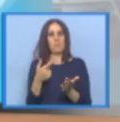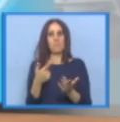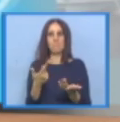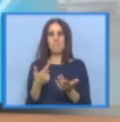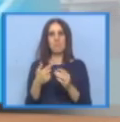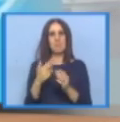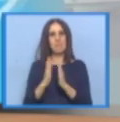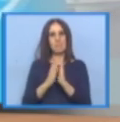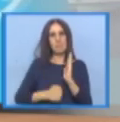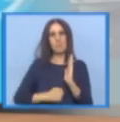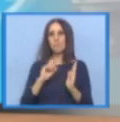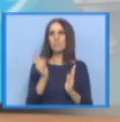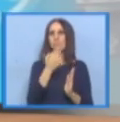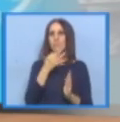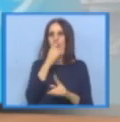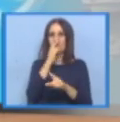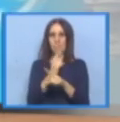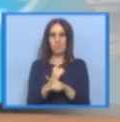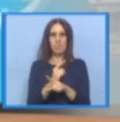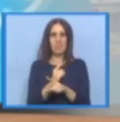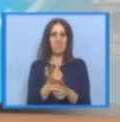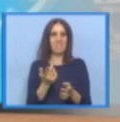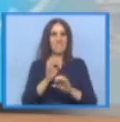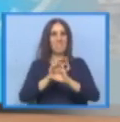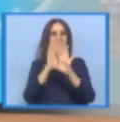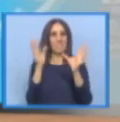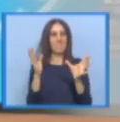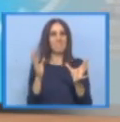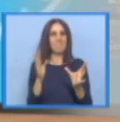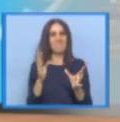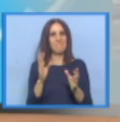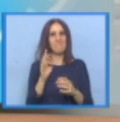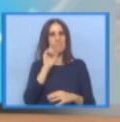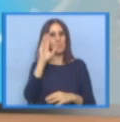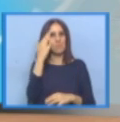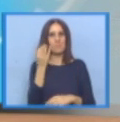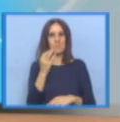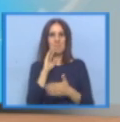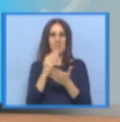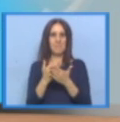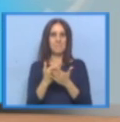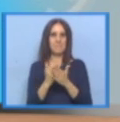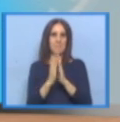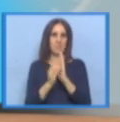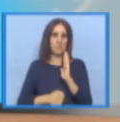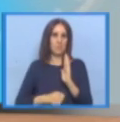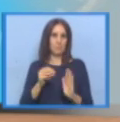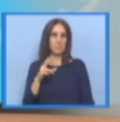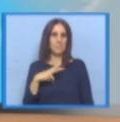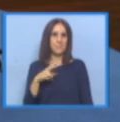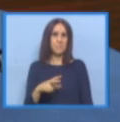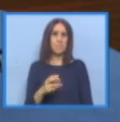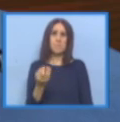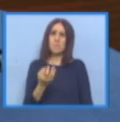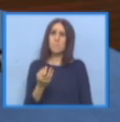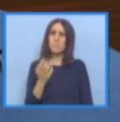que é partilhado com todos, e penso que é óbvio que é um sinal muito, muito importante para a Igreja Católica em Portugal e